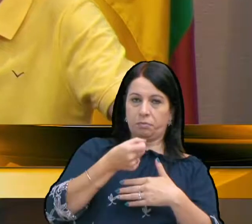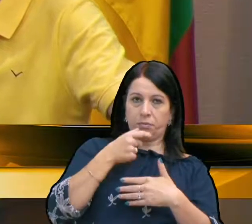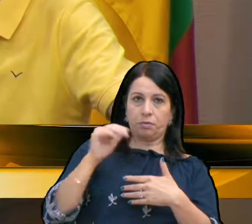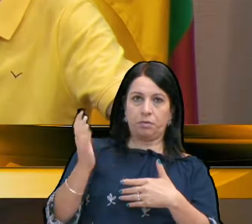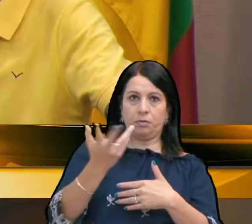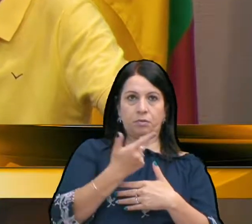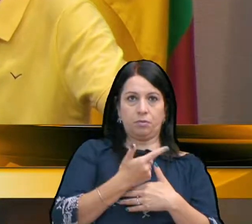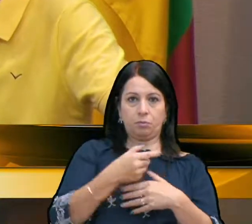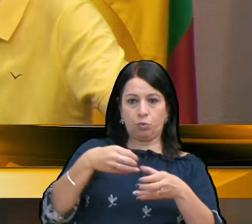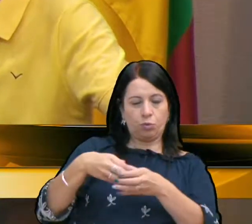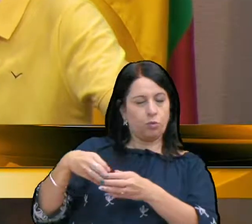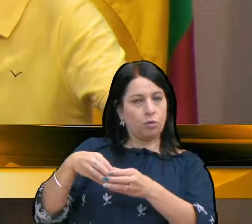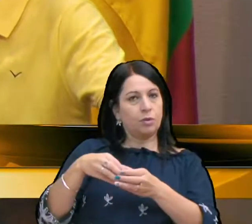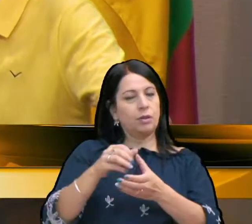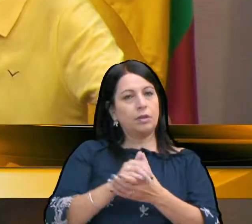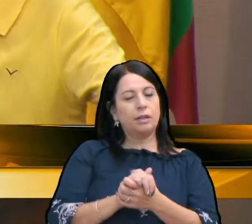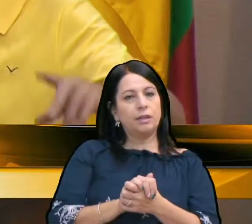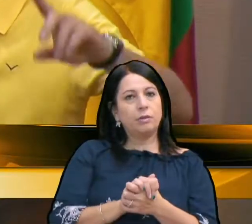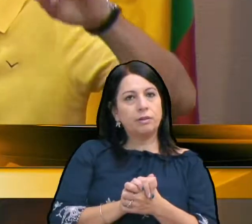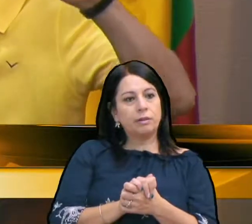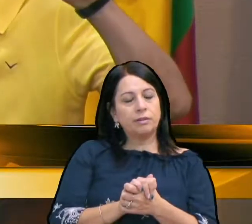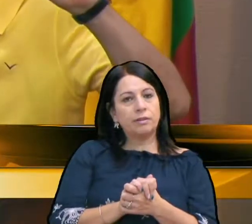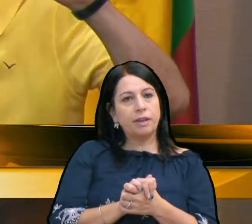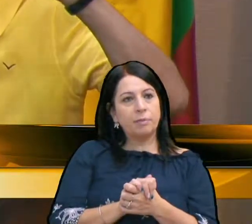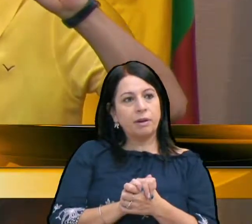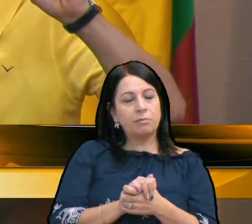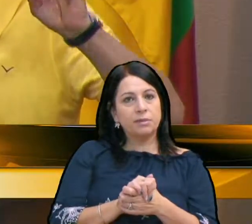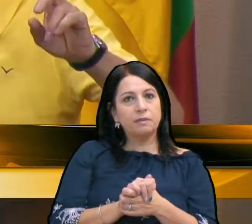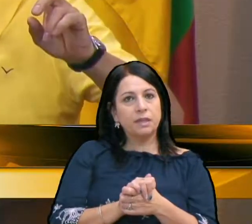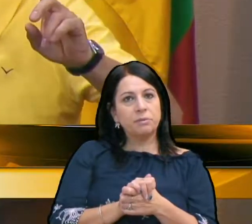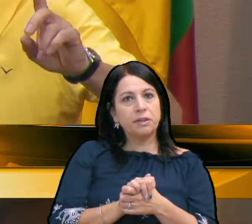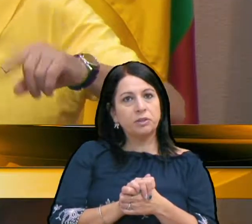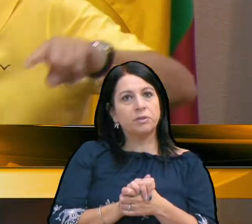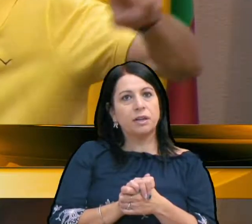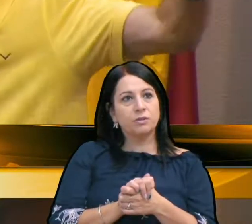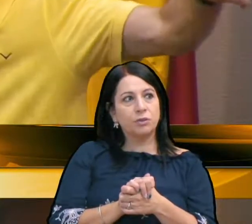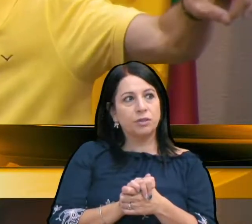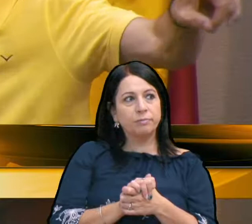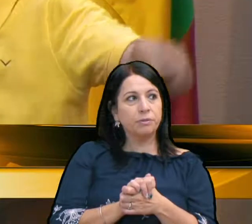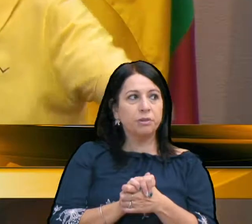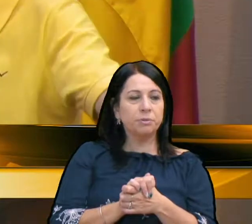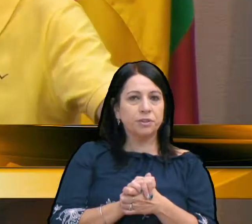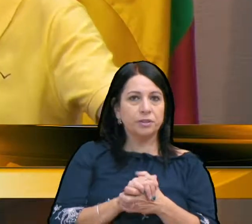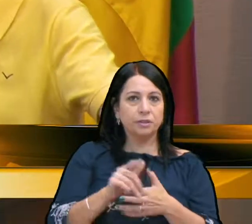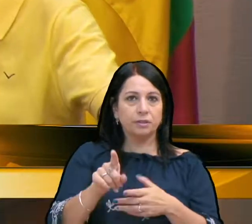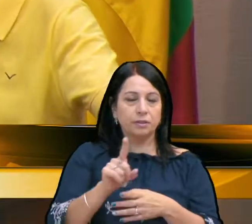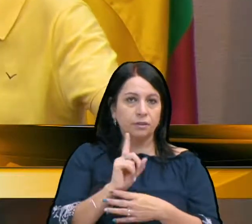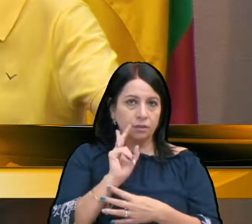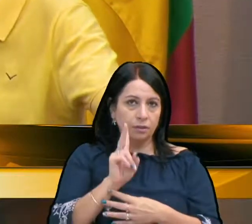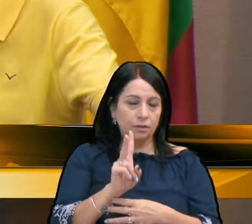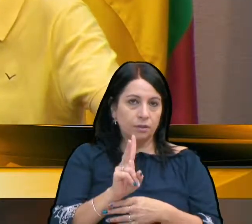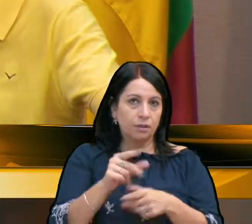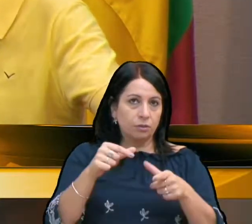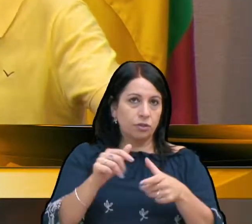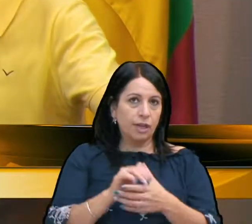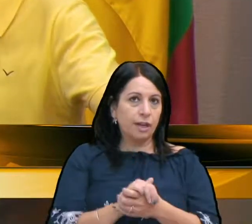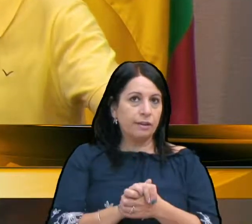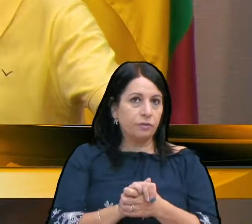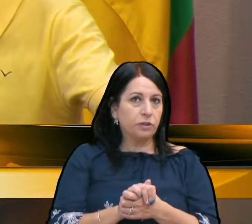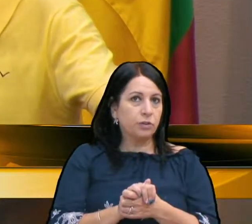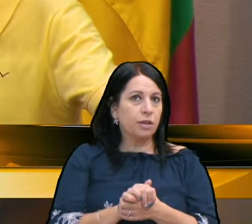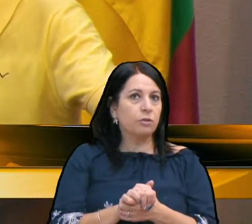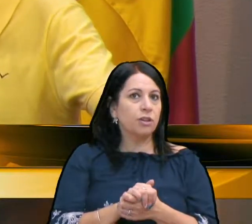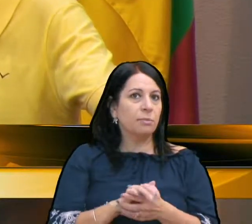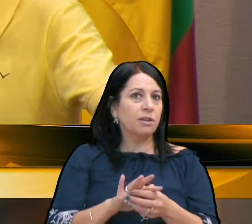para o trade turístico, porque os pacotes de viagem foram vendidos há muito tempo e lá é um dos pontos de visitação, e chega lá o